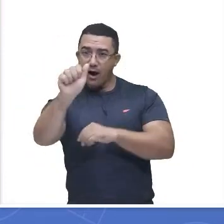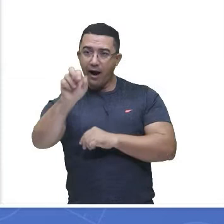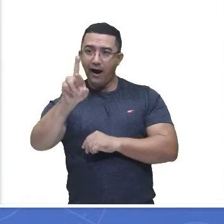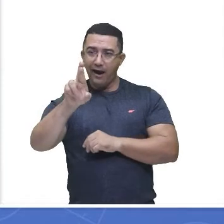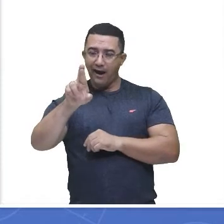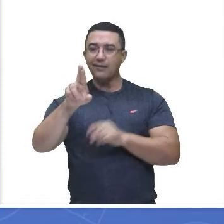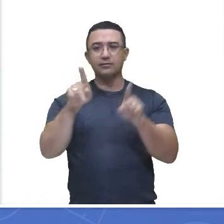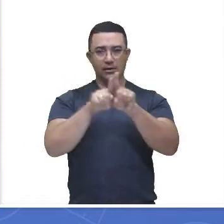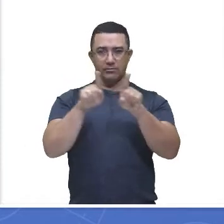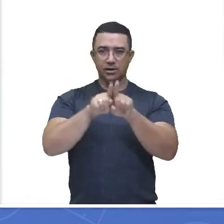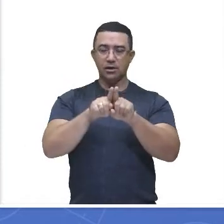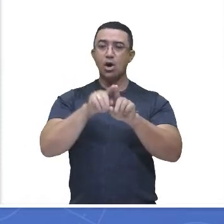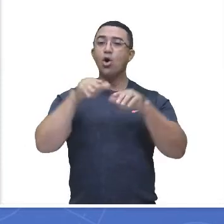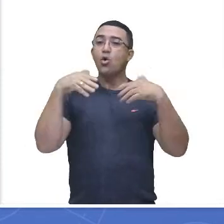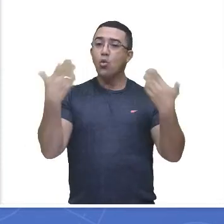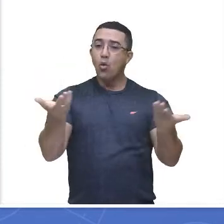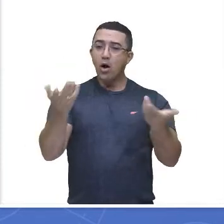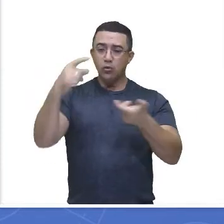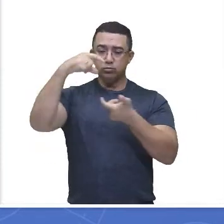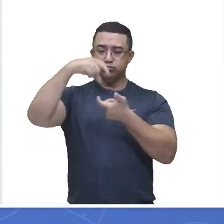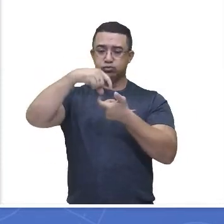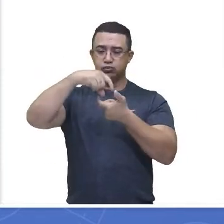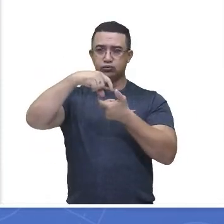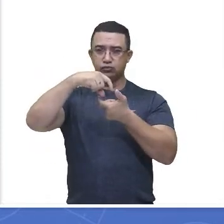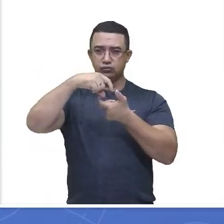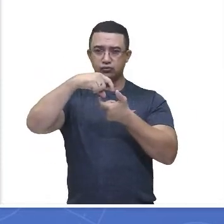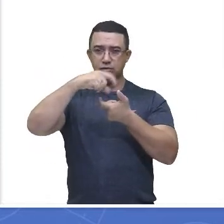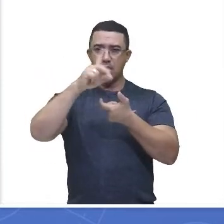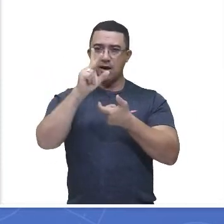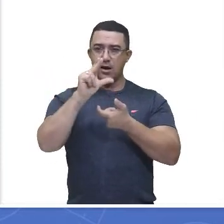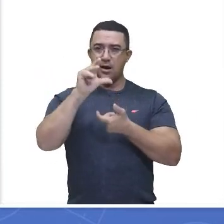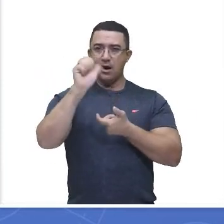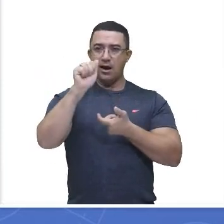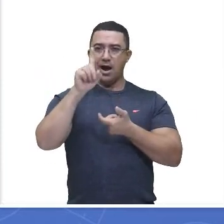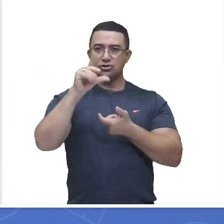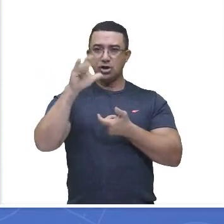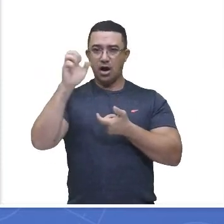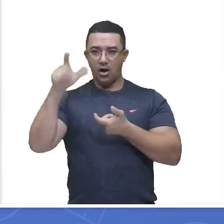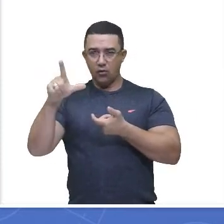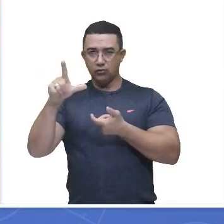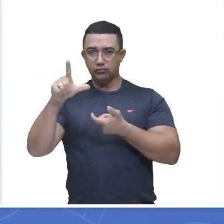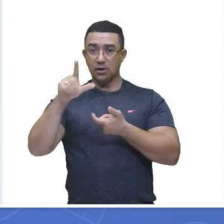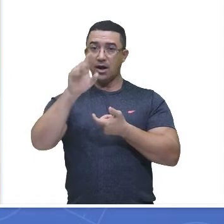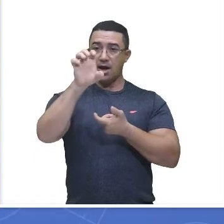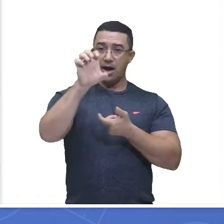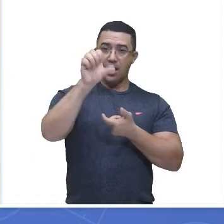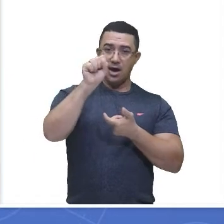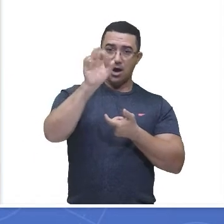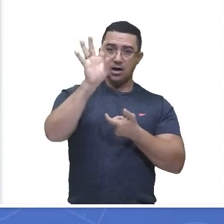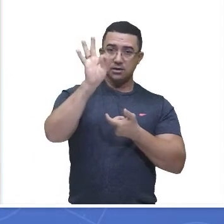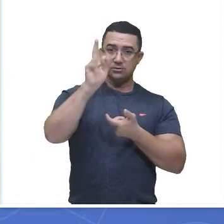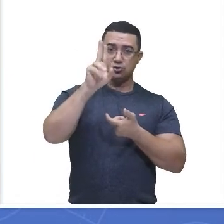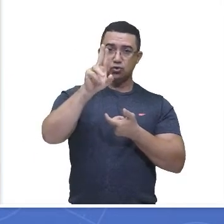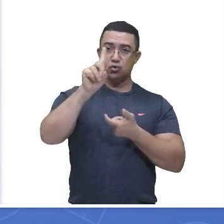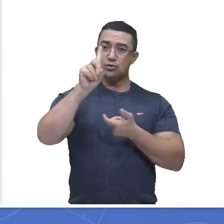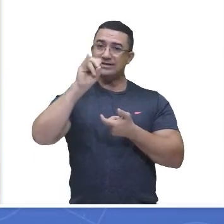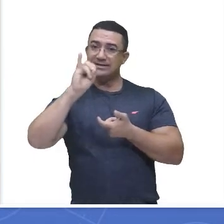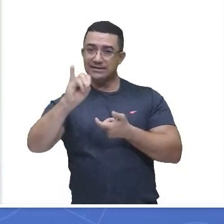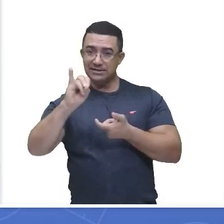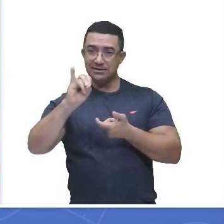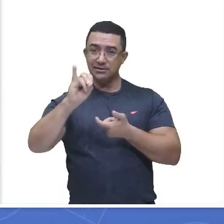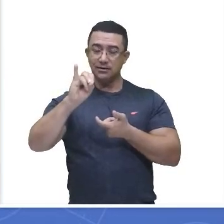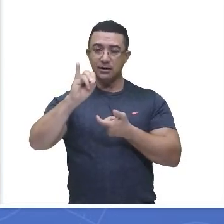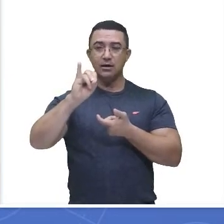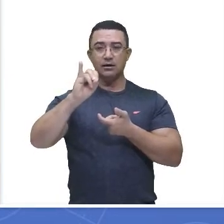radical dele? Como é que a gente acha? É só ver que ele termina em AR, então o radical termina na letra I. Aí a gente vai